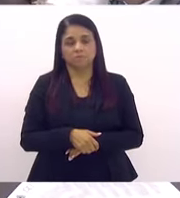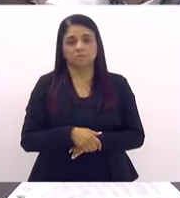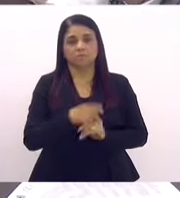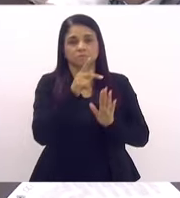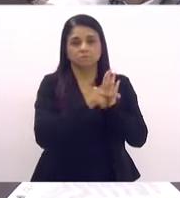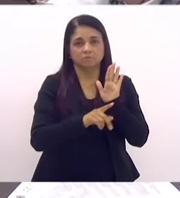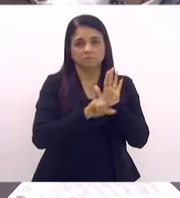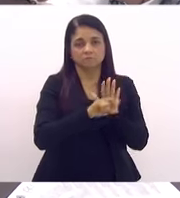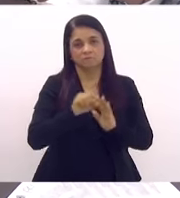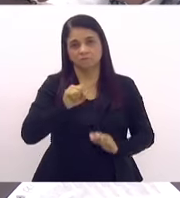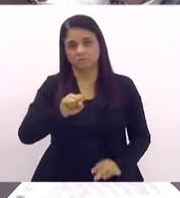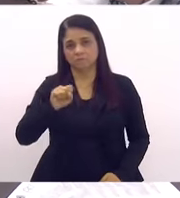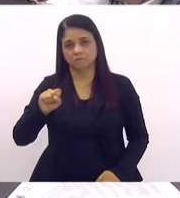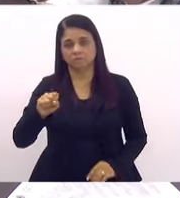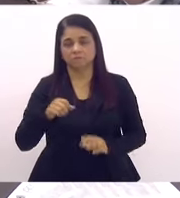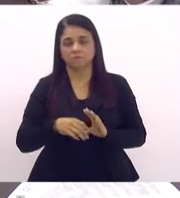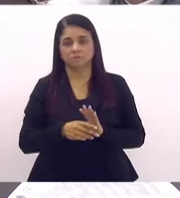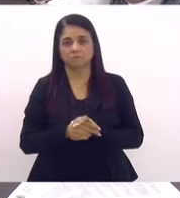88.